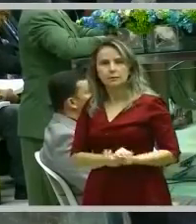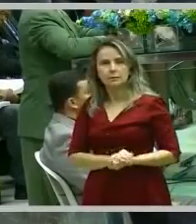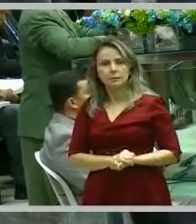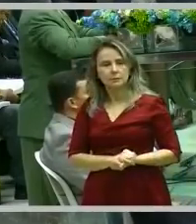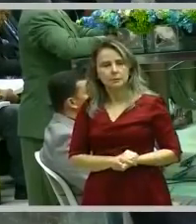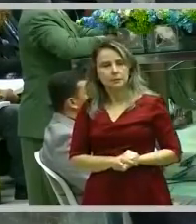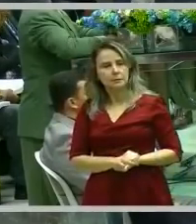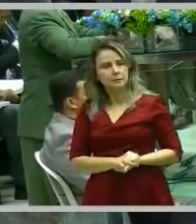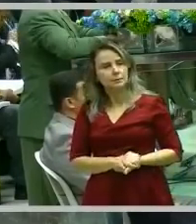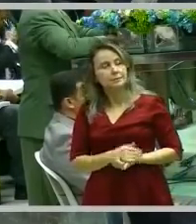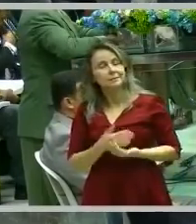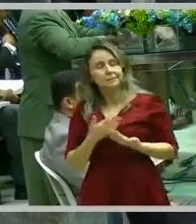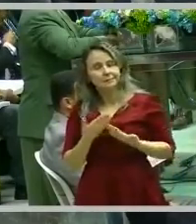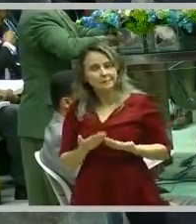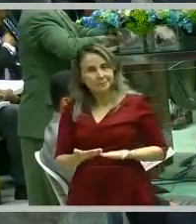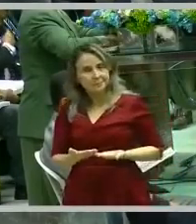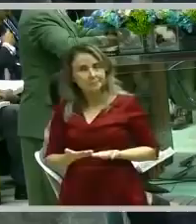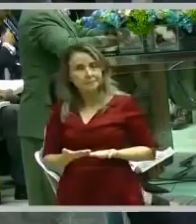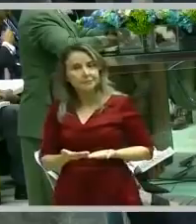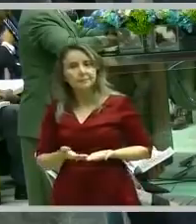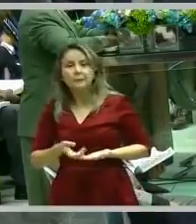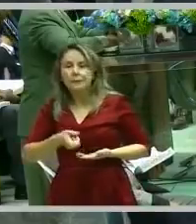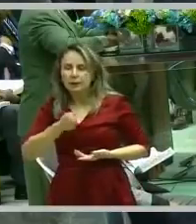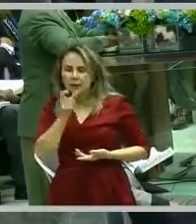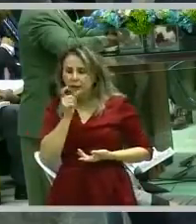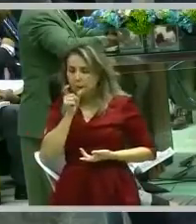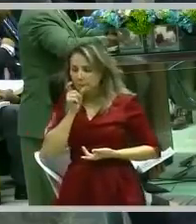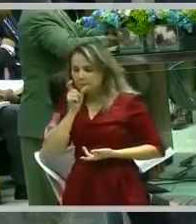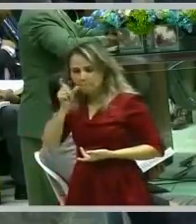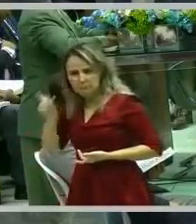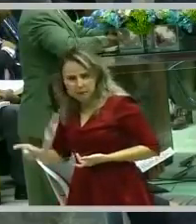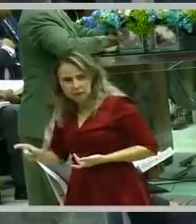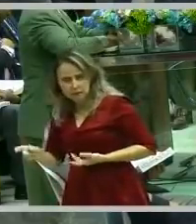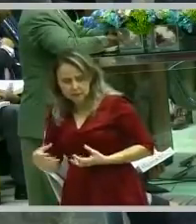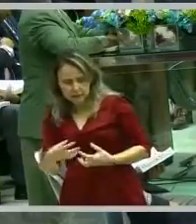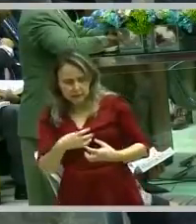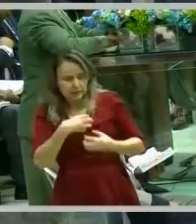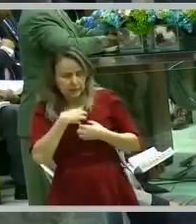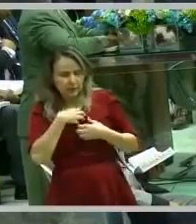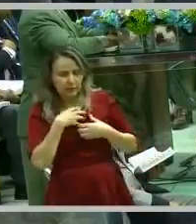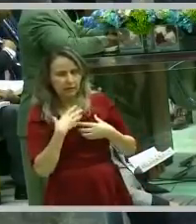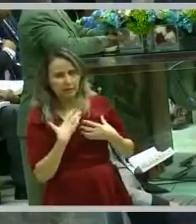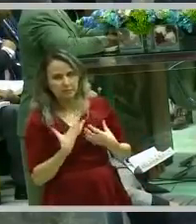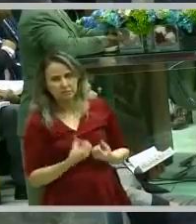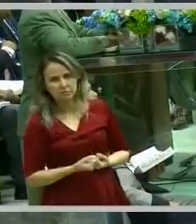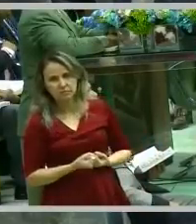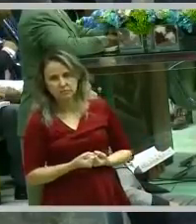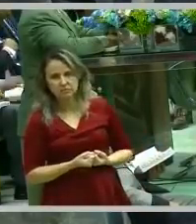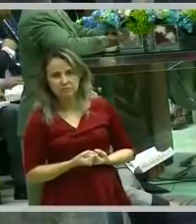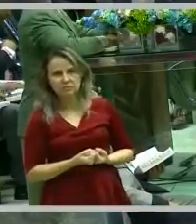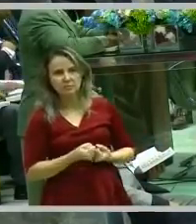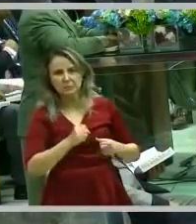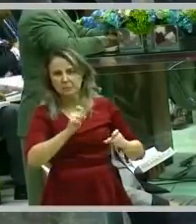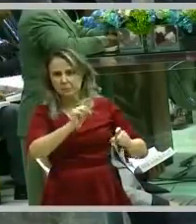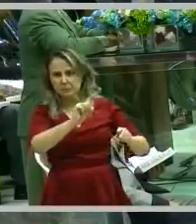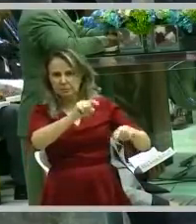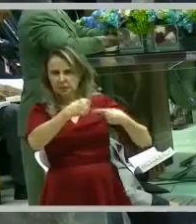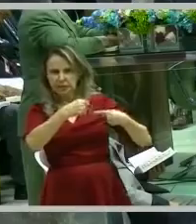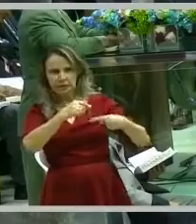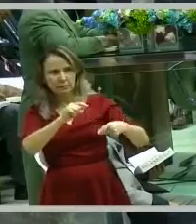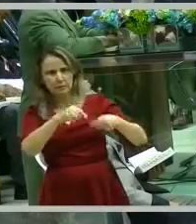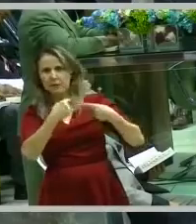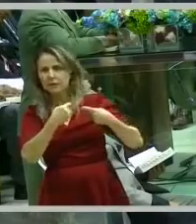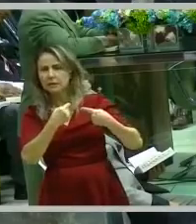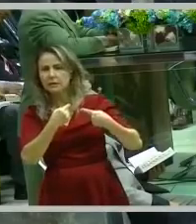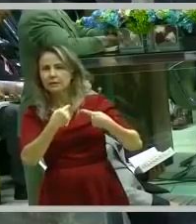Que é justamente para essa palavra lhe desanimar. A crítica, o objetivo da crítica é